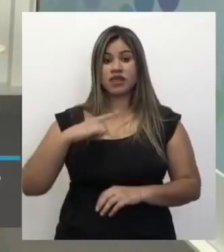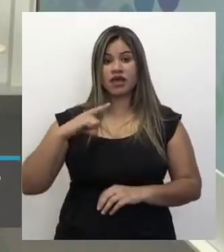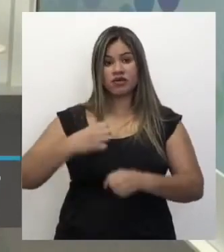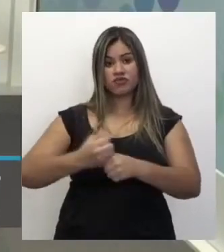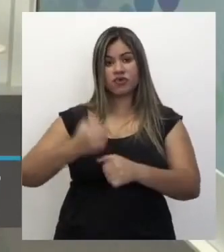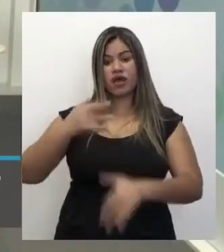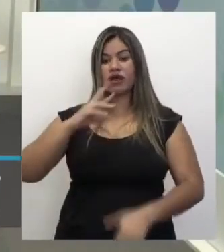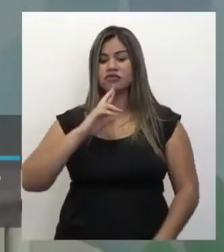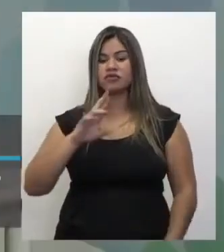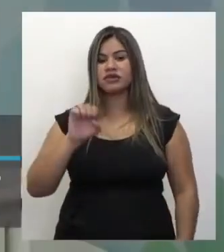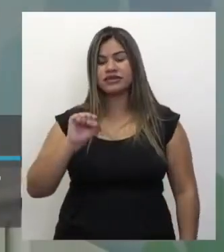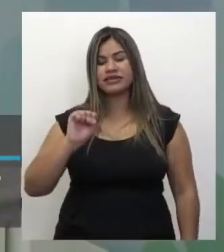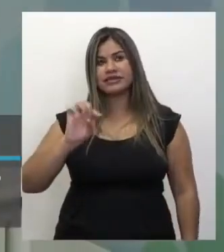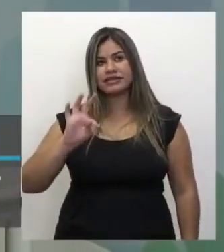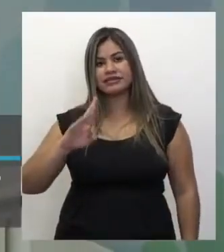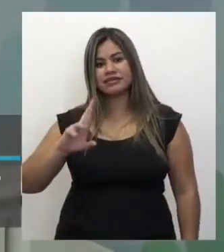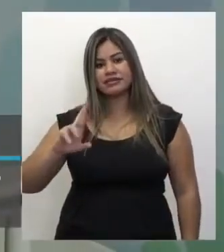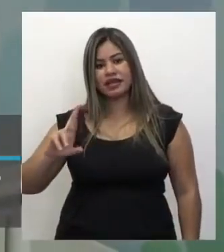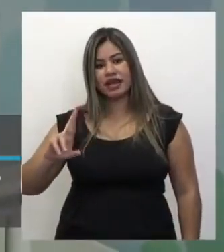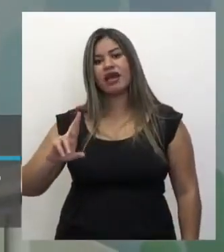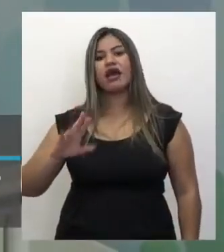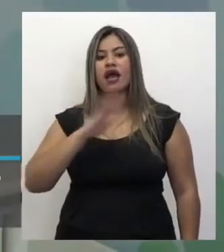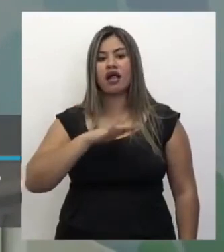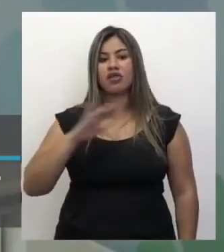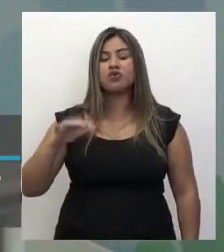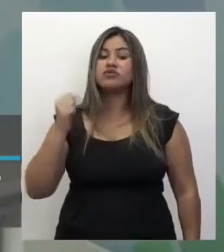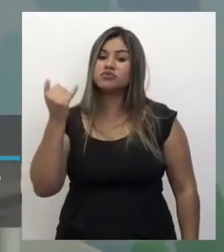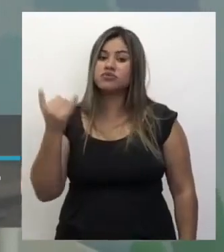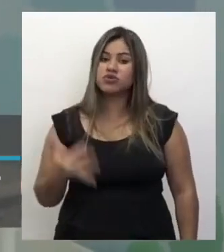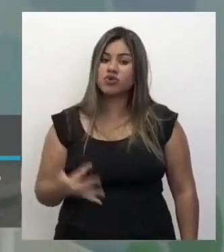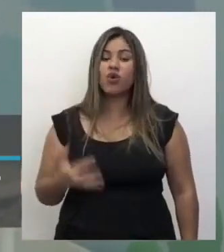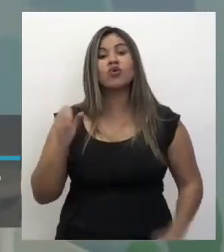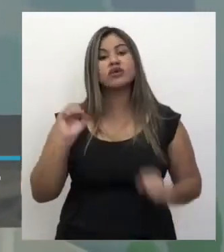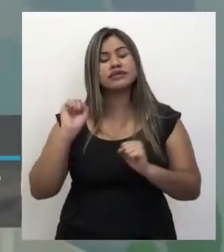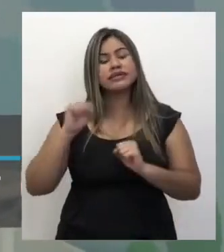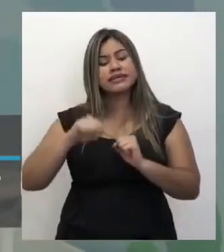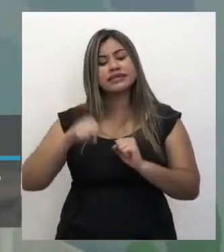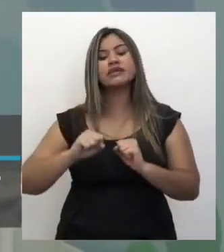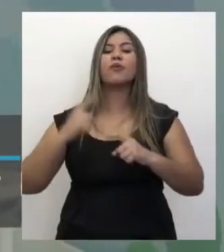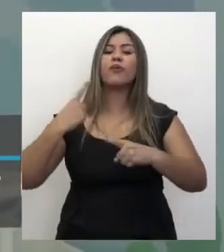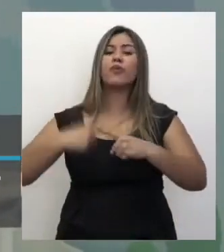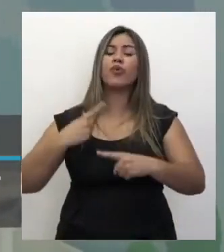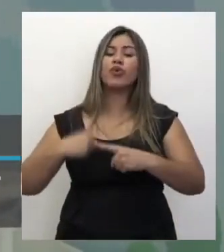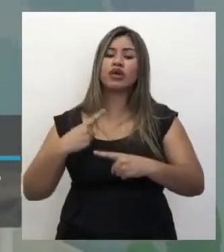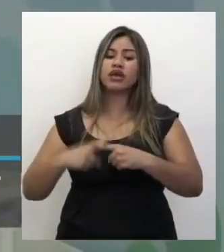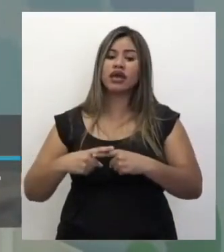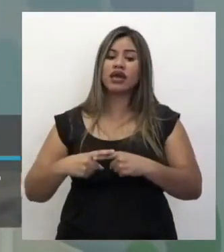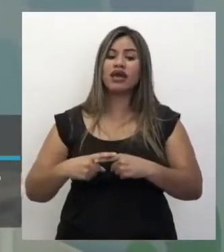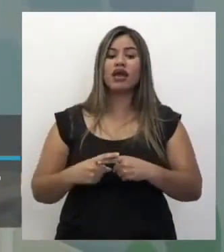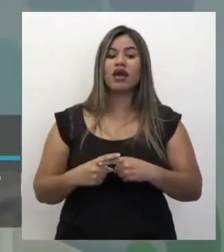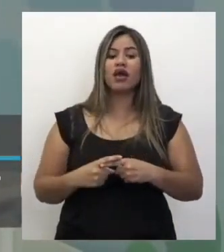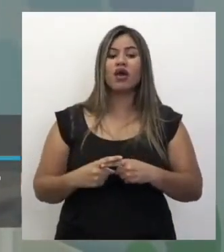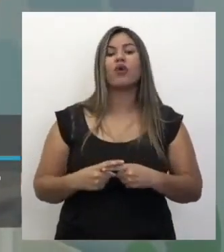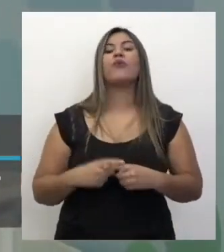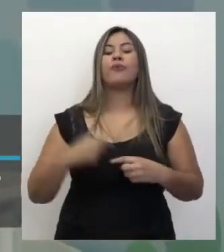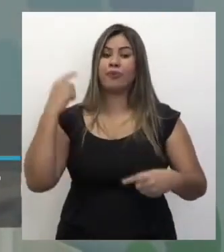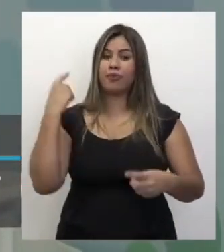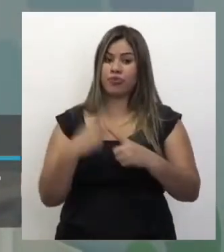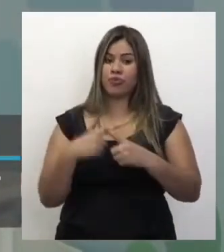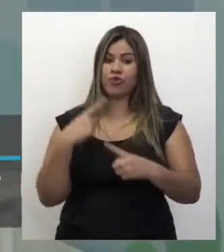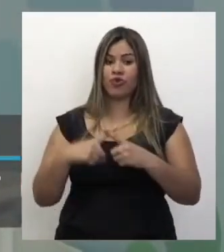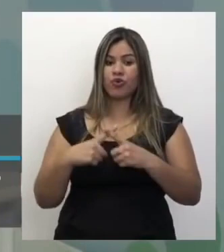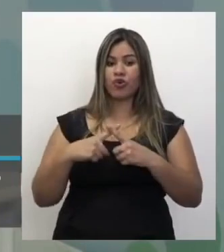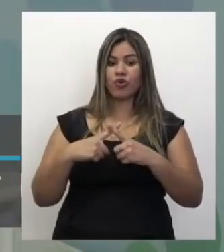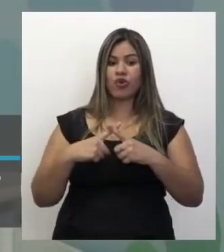legal aqui. Esther dos Santos, aluna, disse que sim. E por quê? Por causa das diferenças